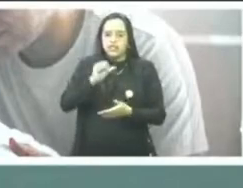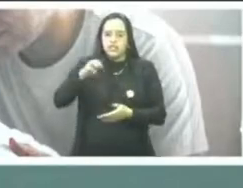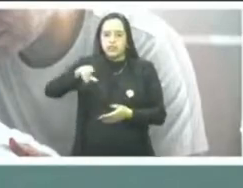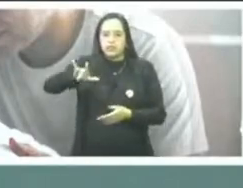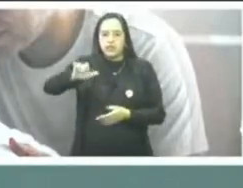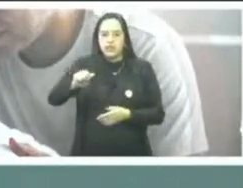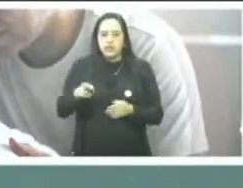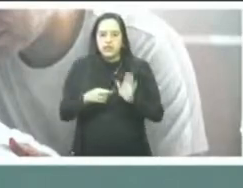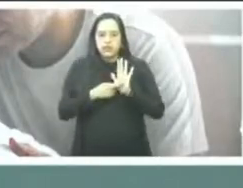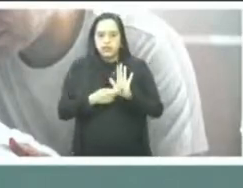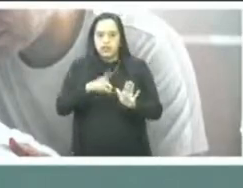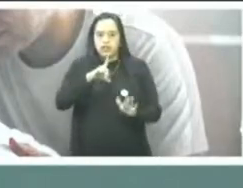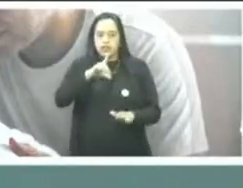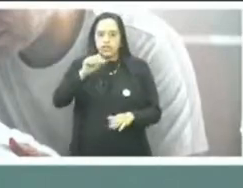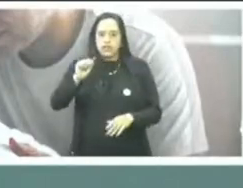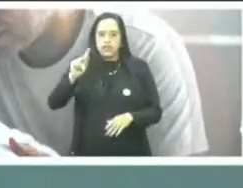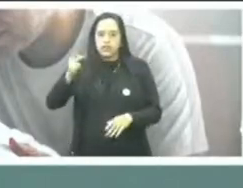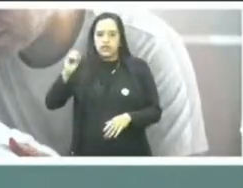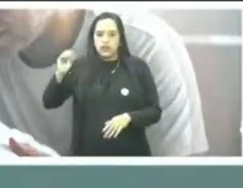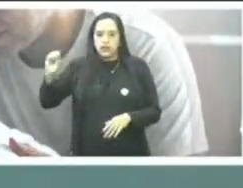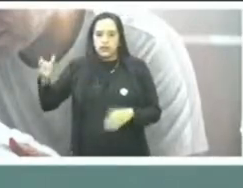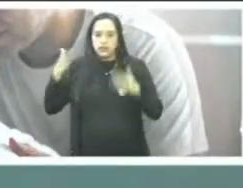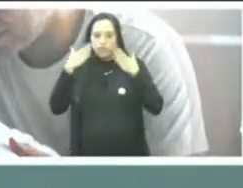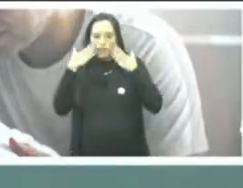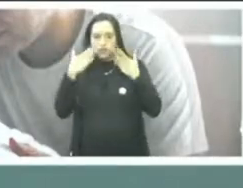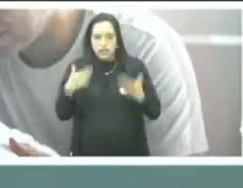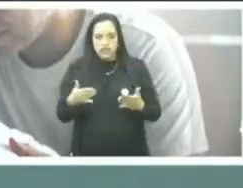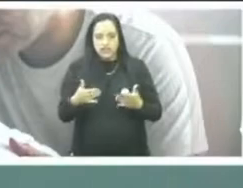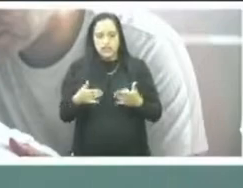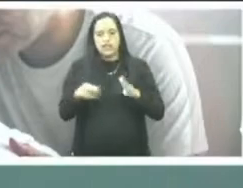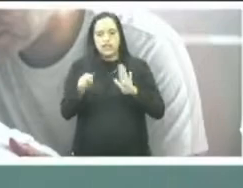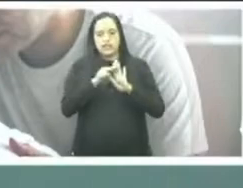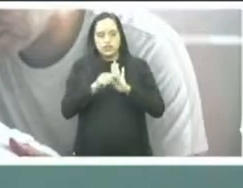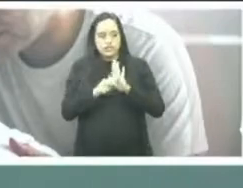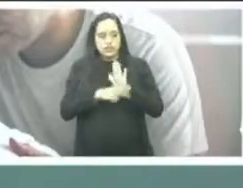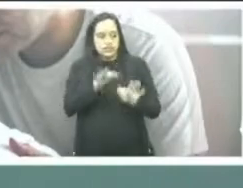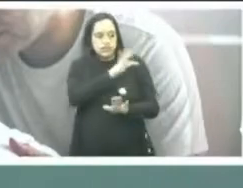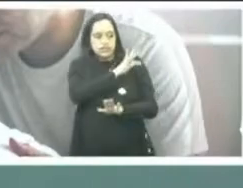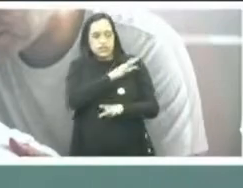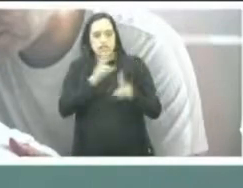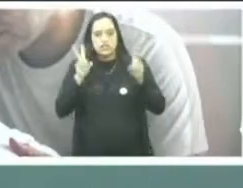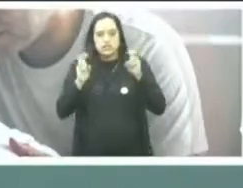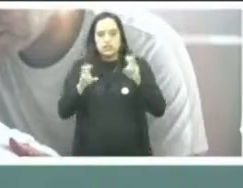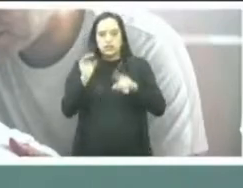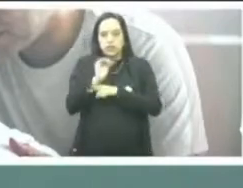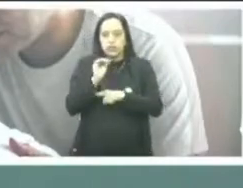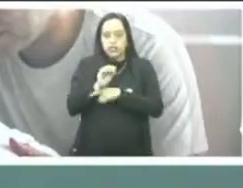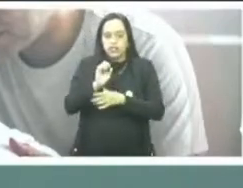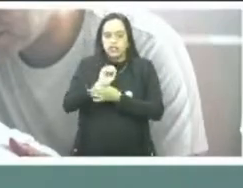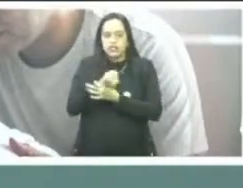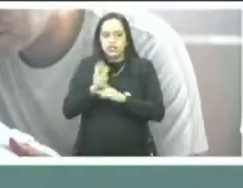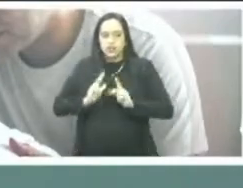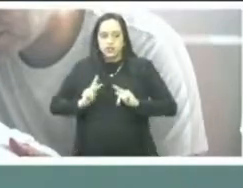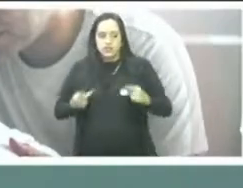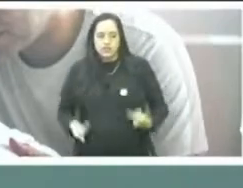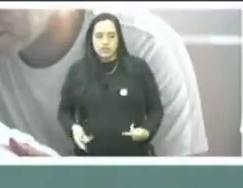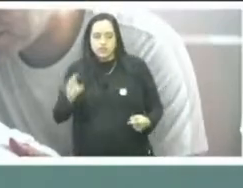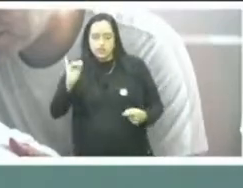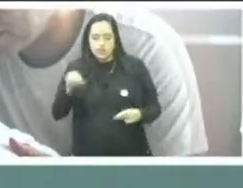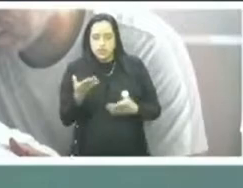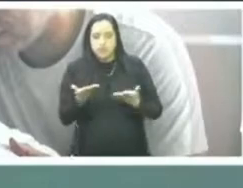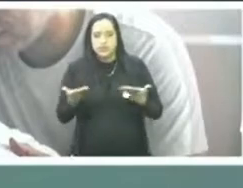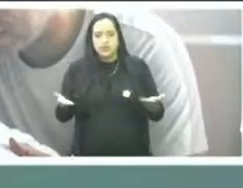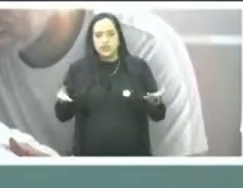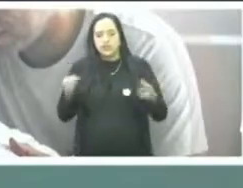o DARU SAES, para apresentar as notas técnicas relacionadas ao cuidado seguro, humanizado e oportuno, bem como